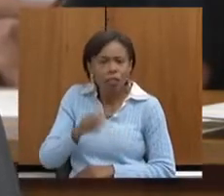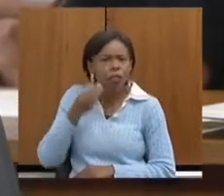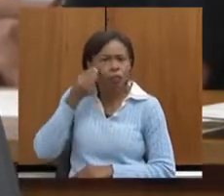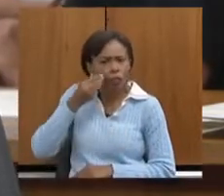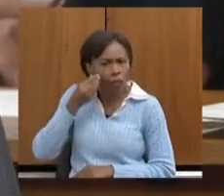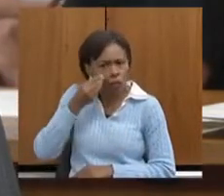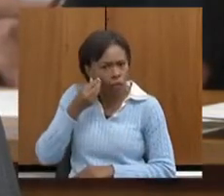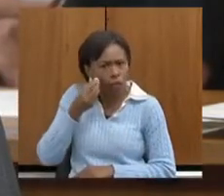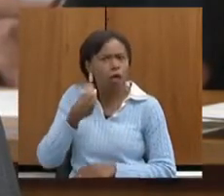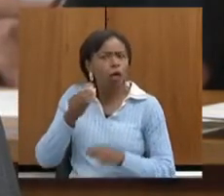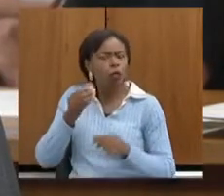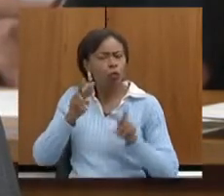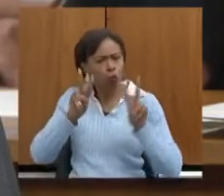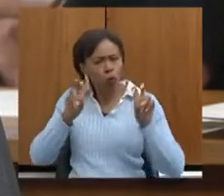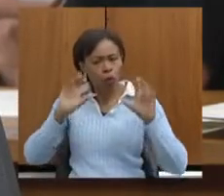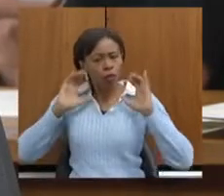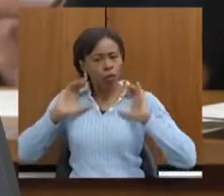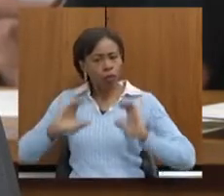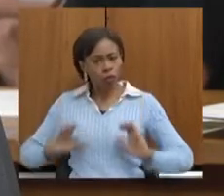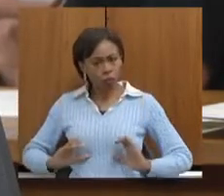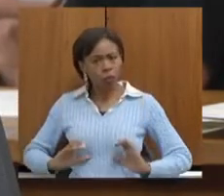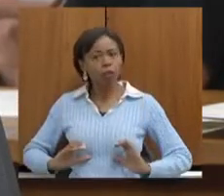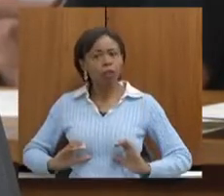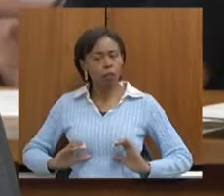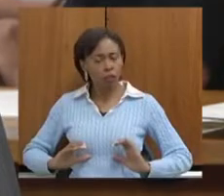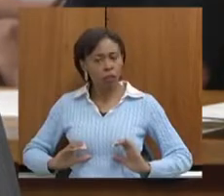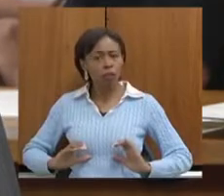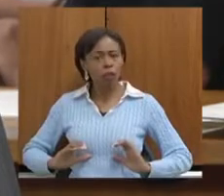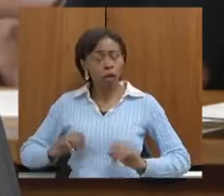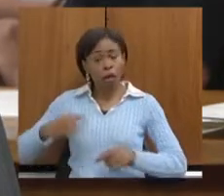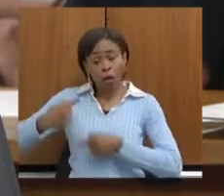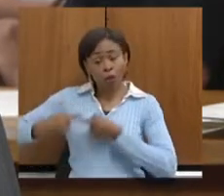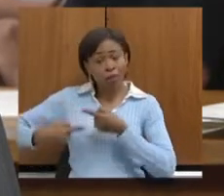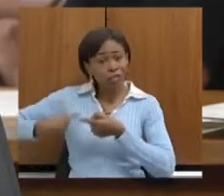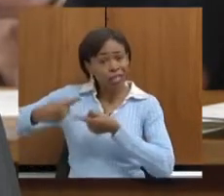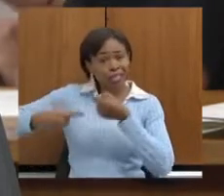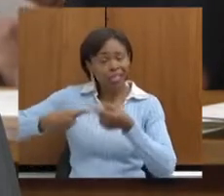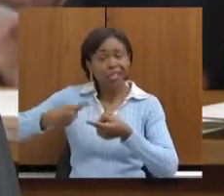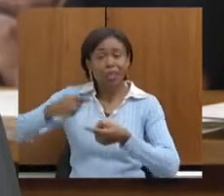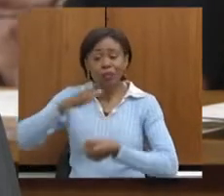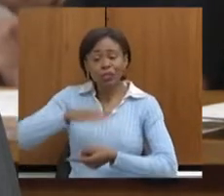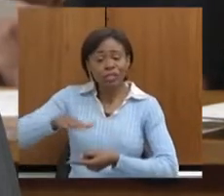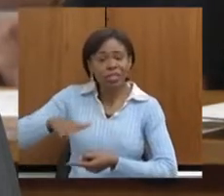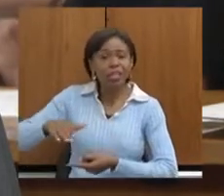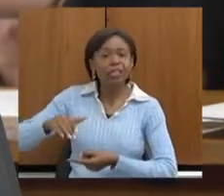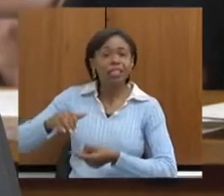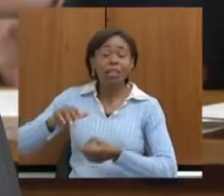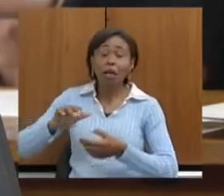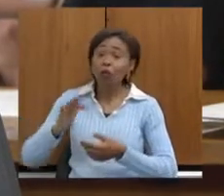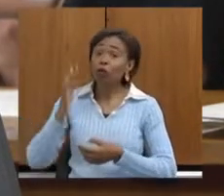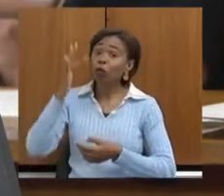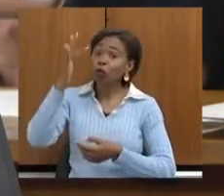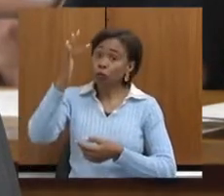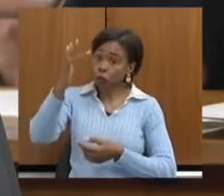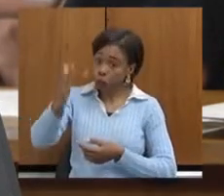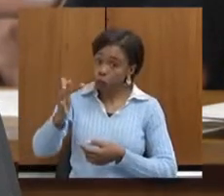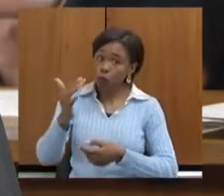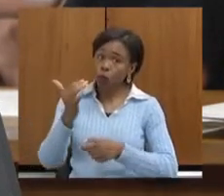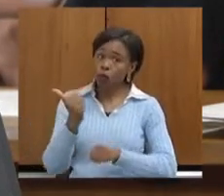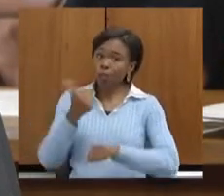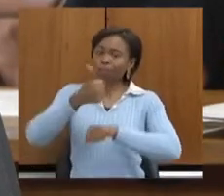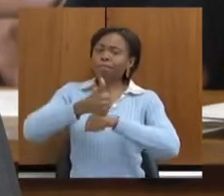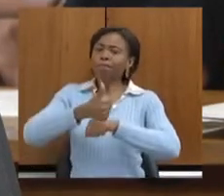né então é é uma geração que está se formando e daqui a pouco irá ocupar